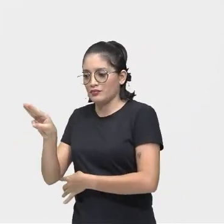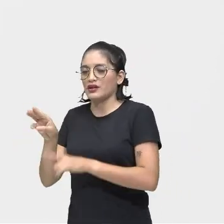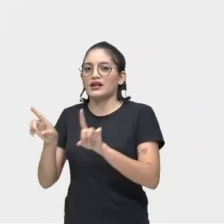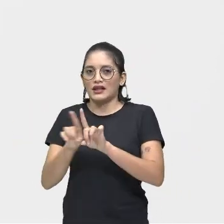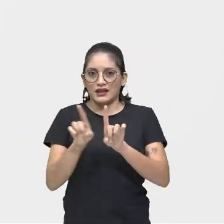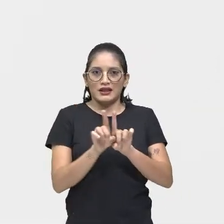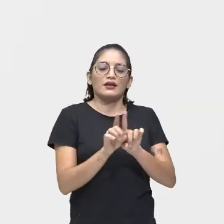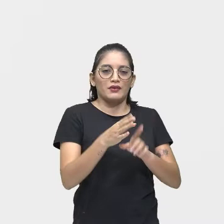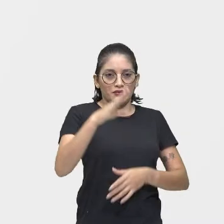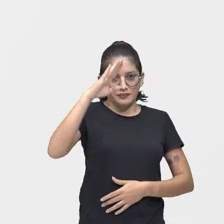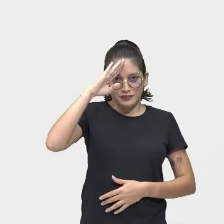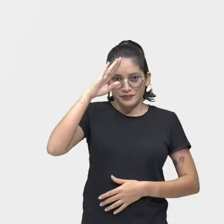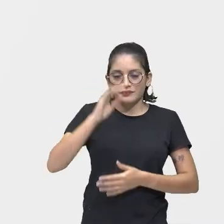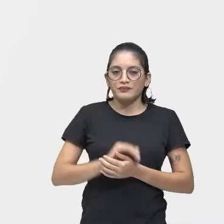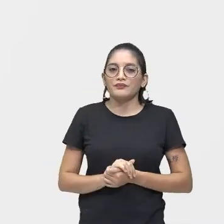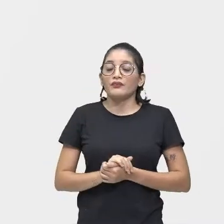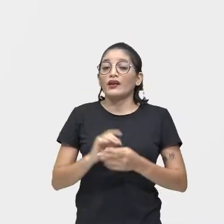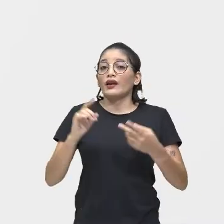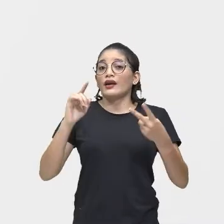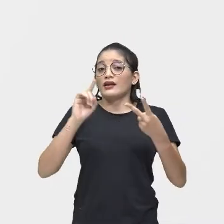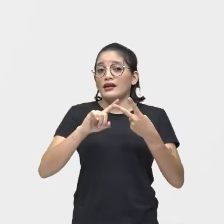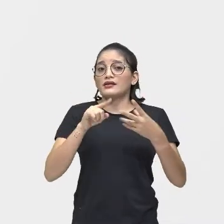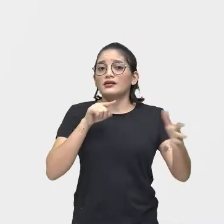questão eu quero saber...